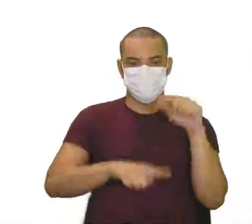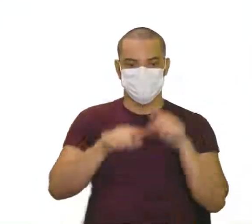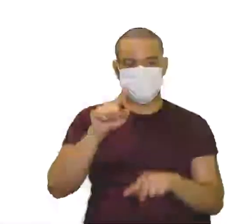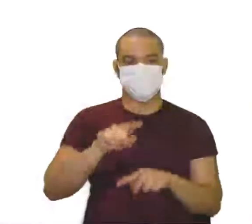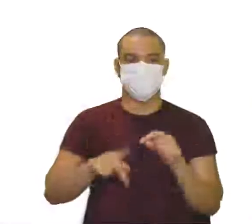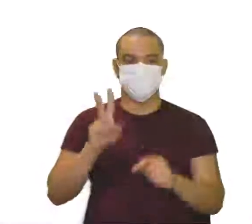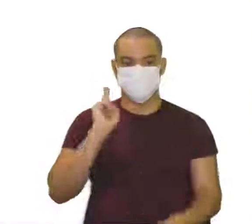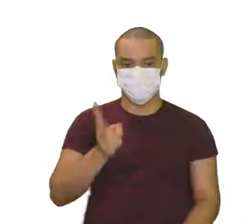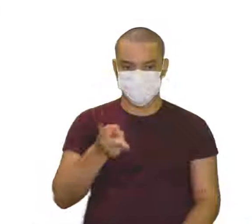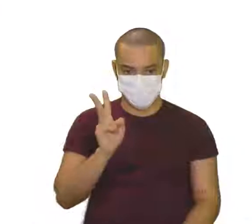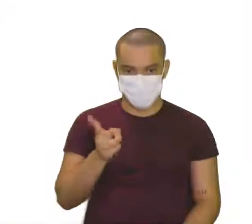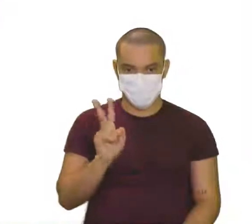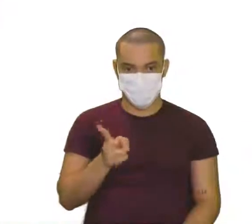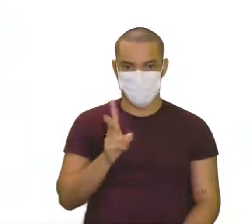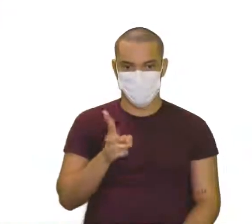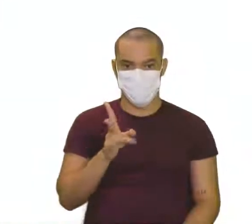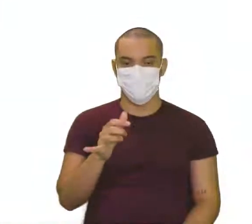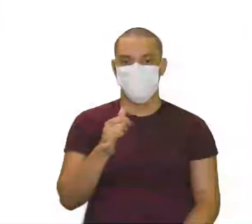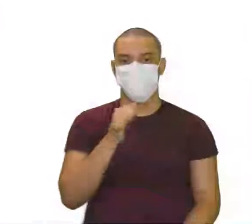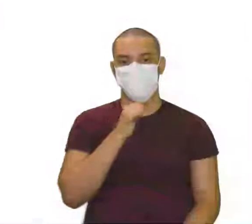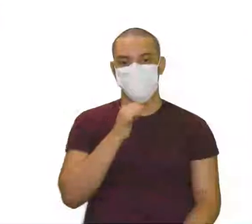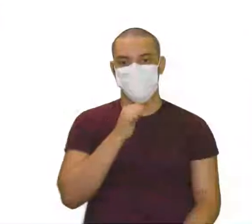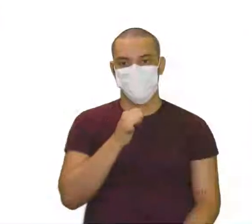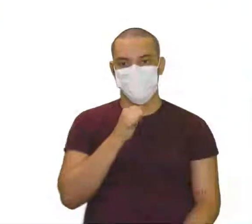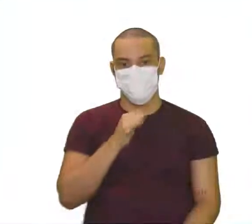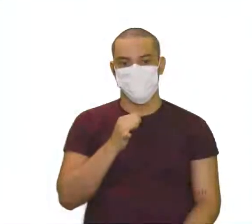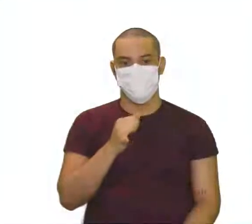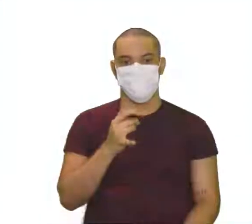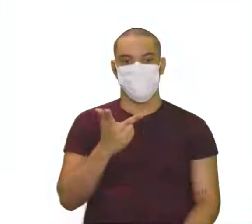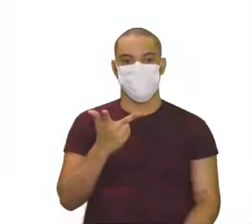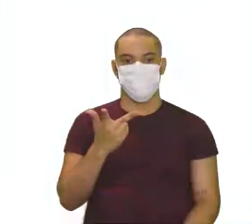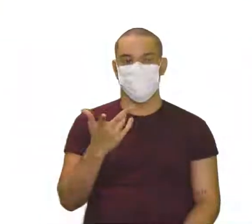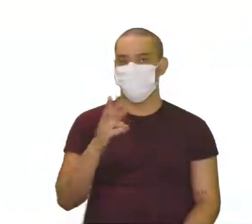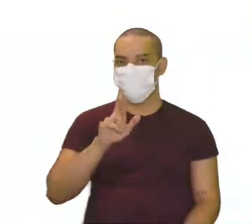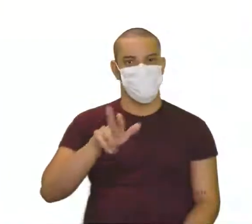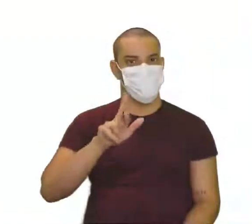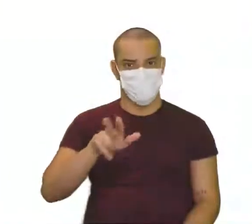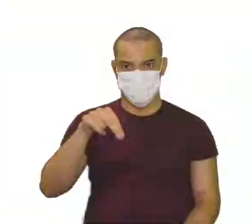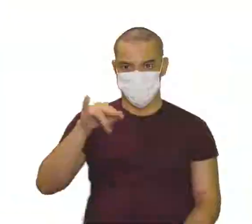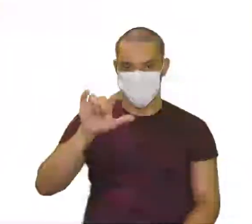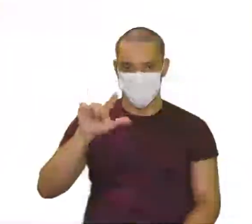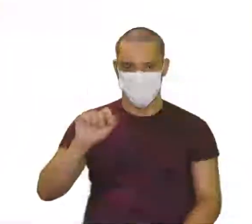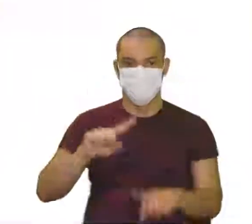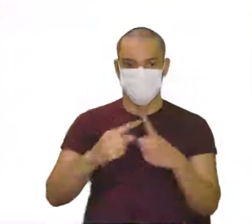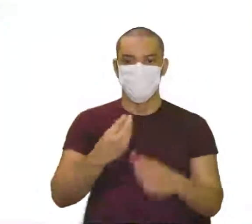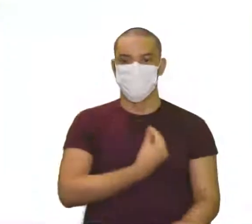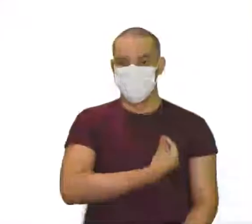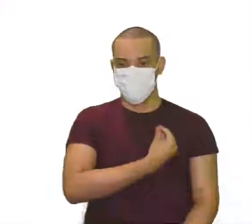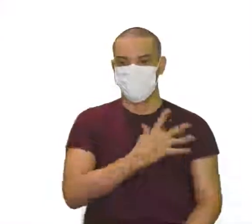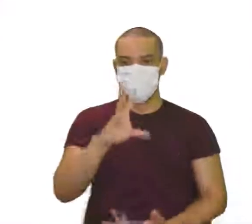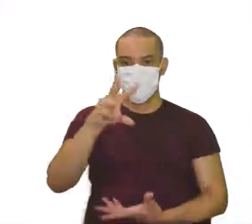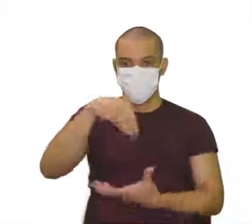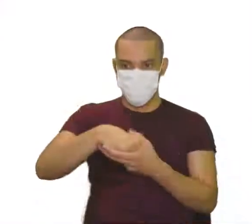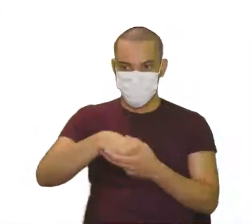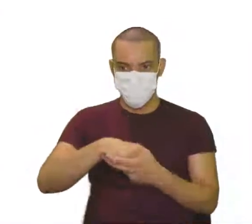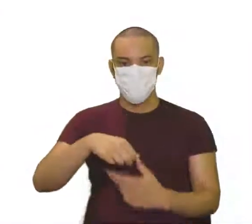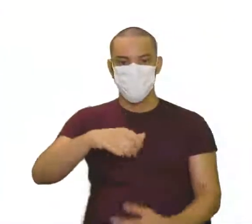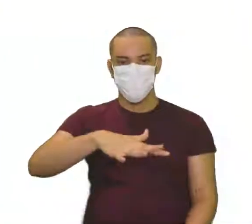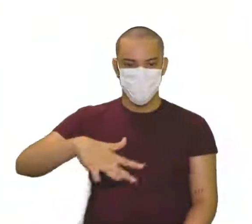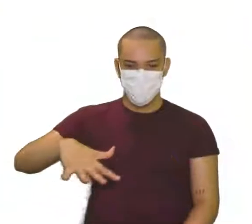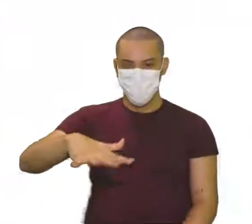velocidade, nesse caso aqui, carga com velocidade não nula, mas está aqui, ó, no mesmo sentido do